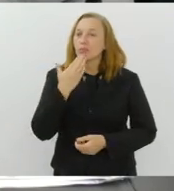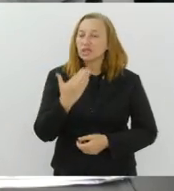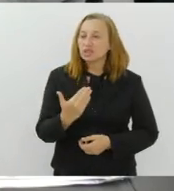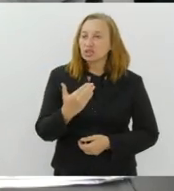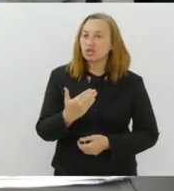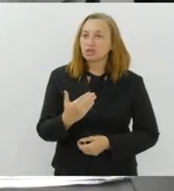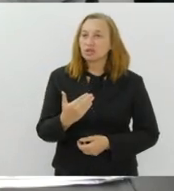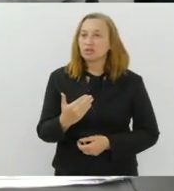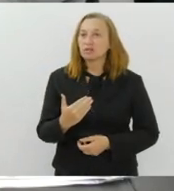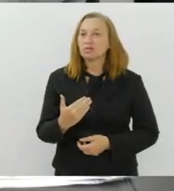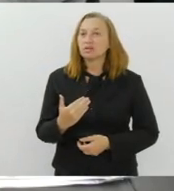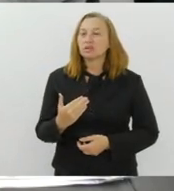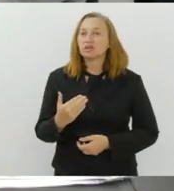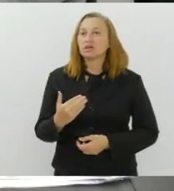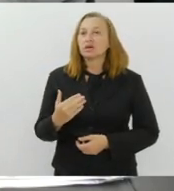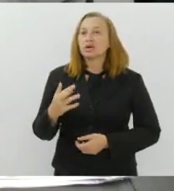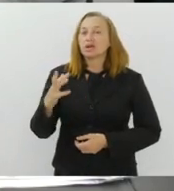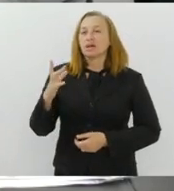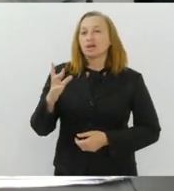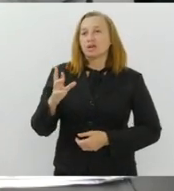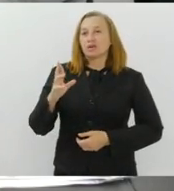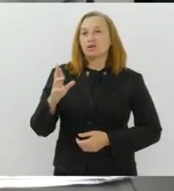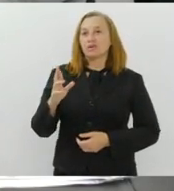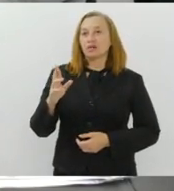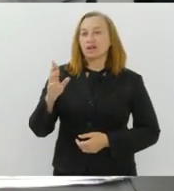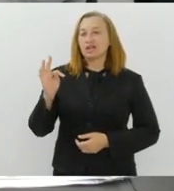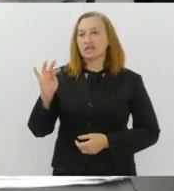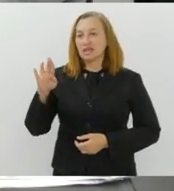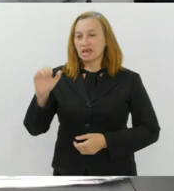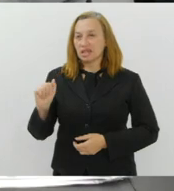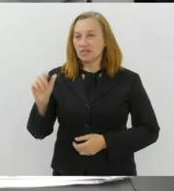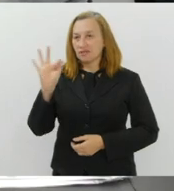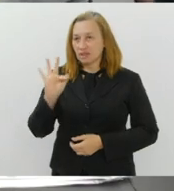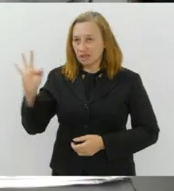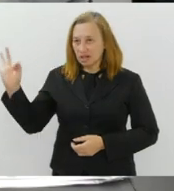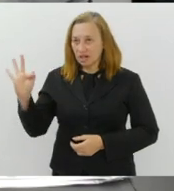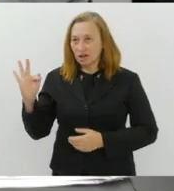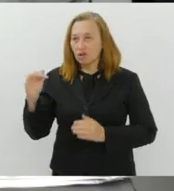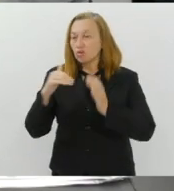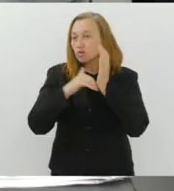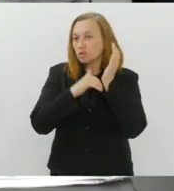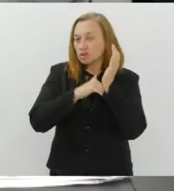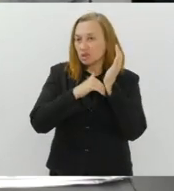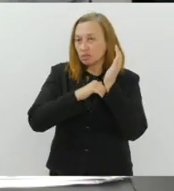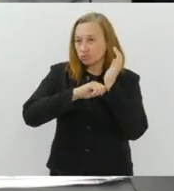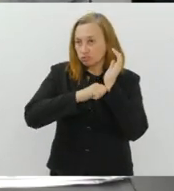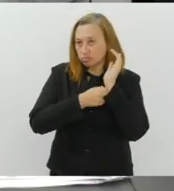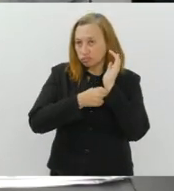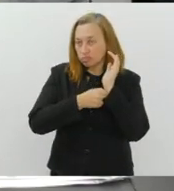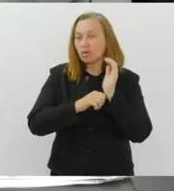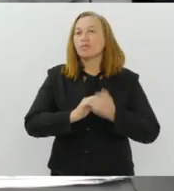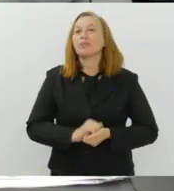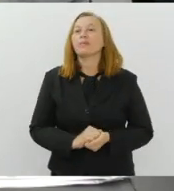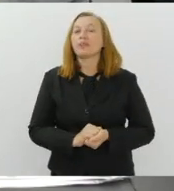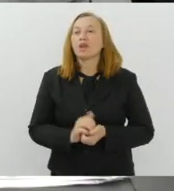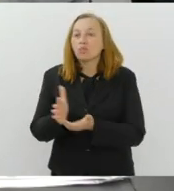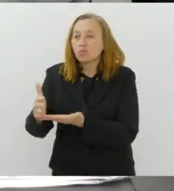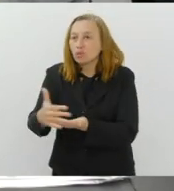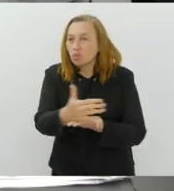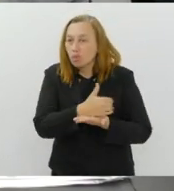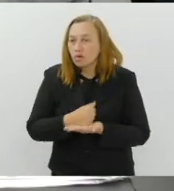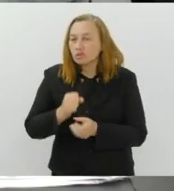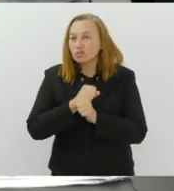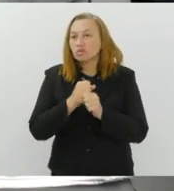da Receita Federal de compartilhamento com esta comissão de dados fiscais sigilosos sobre os rendimentos apurados nos anos